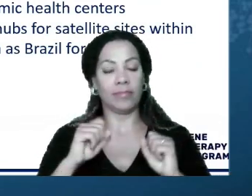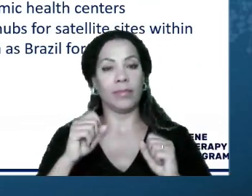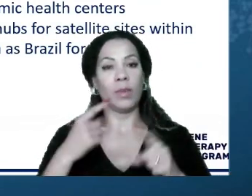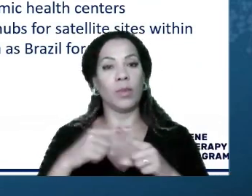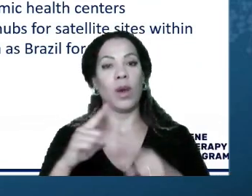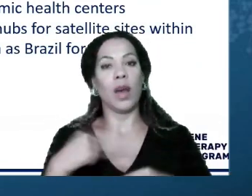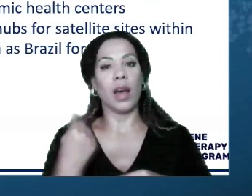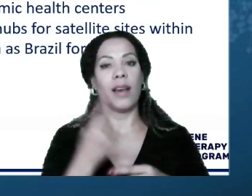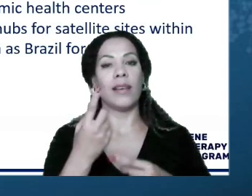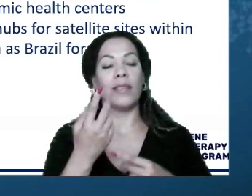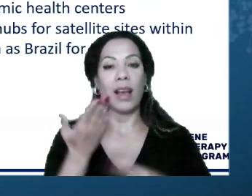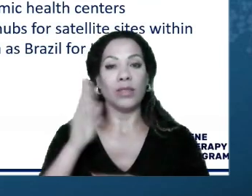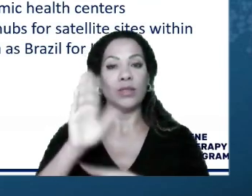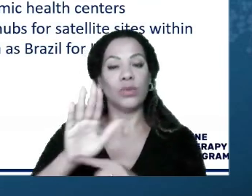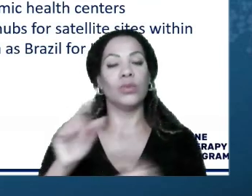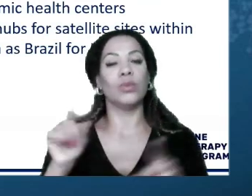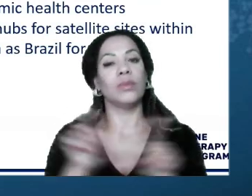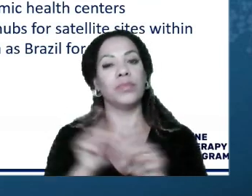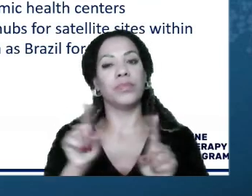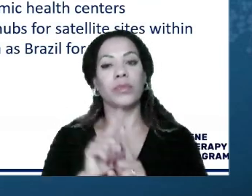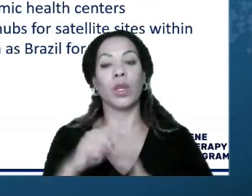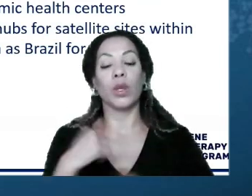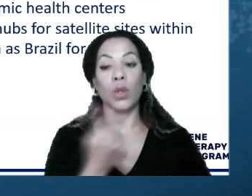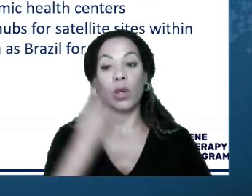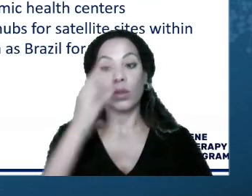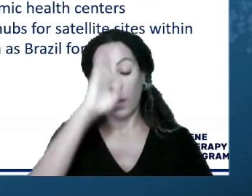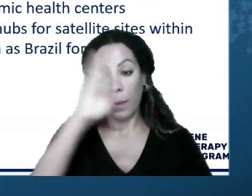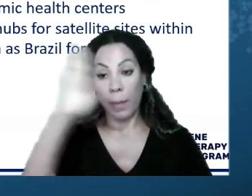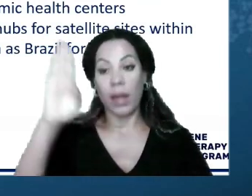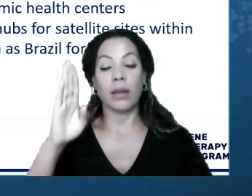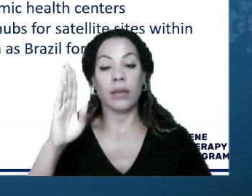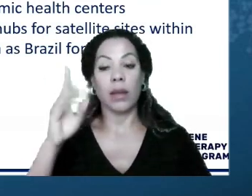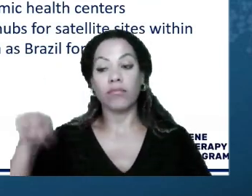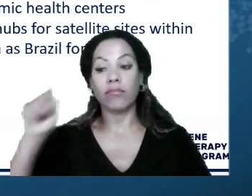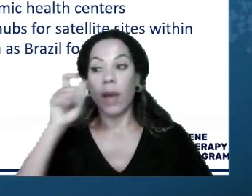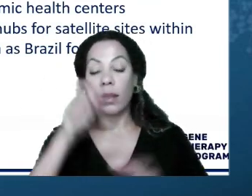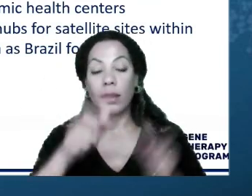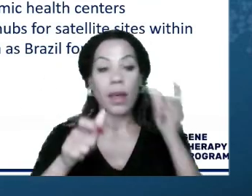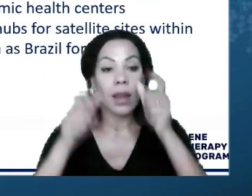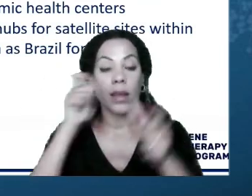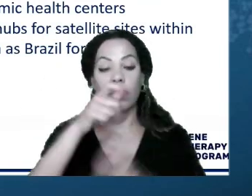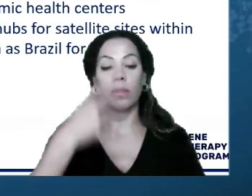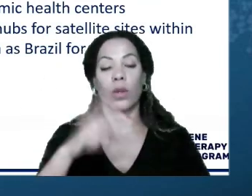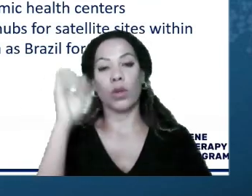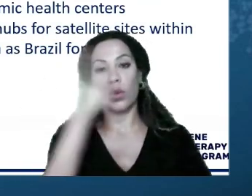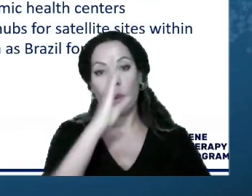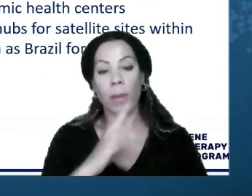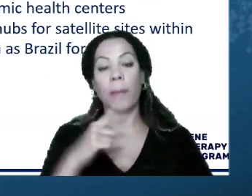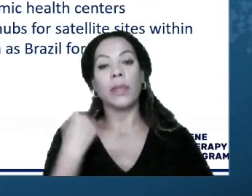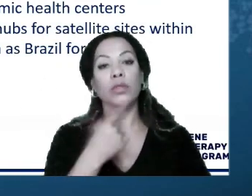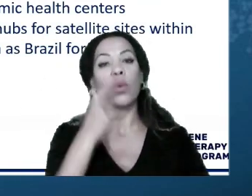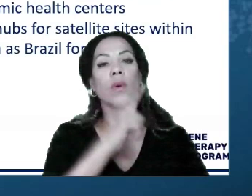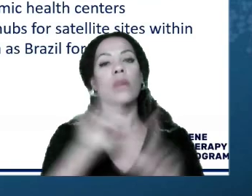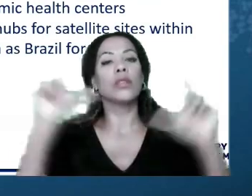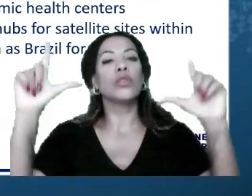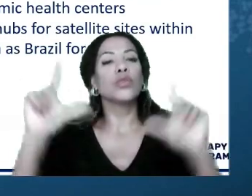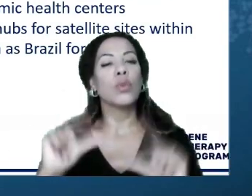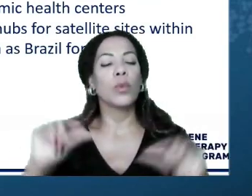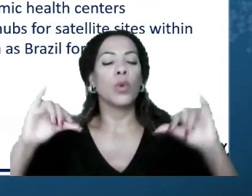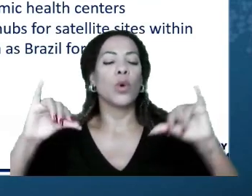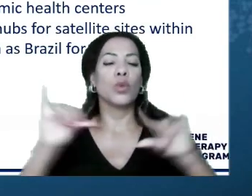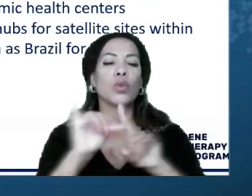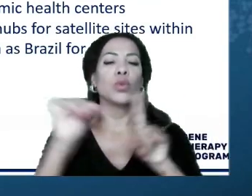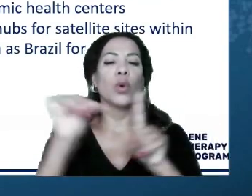nossa colaboração e nossos principais partes interessadas no Brasil para diminuir o sofrimento dos pacientes